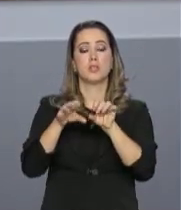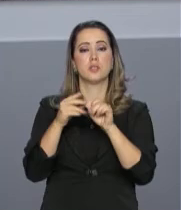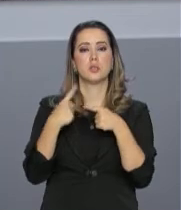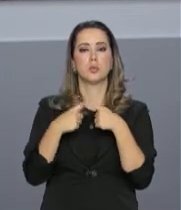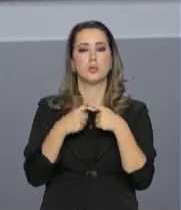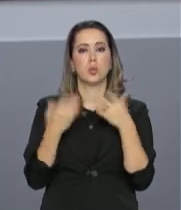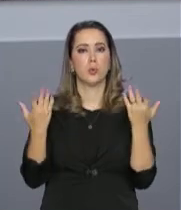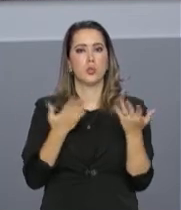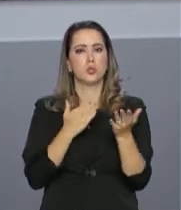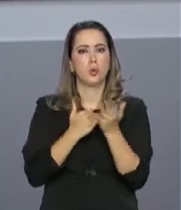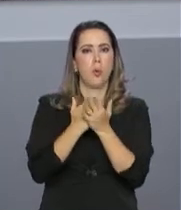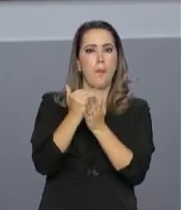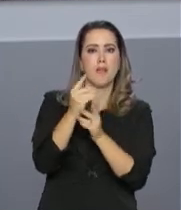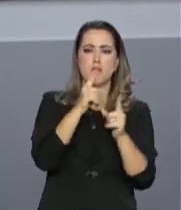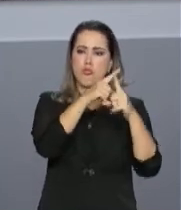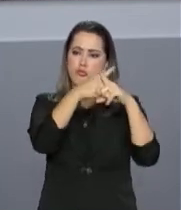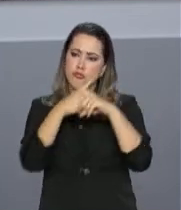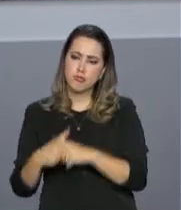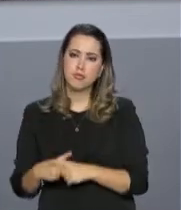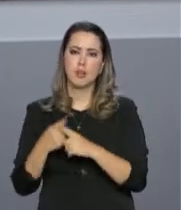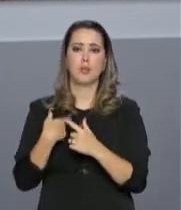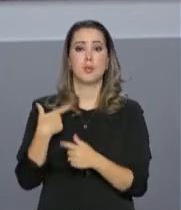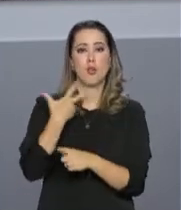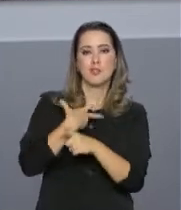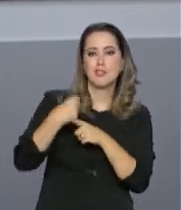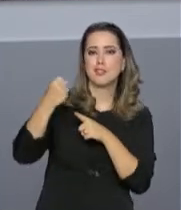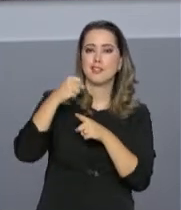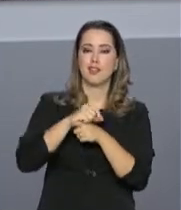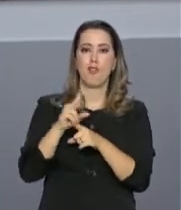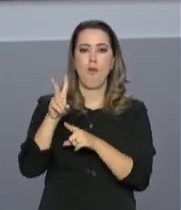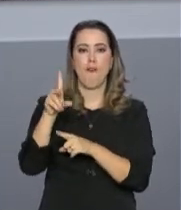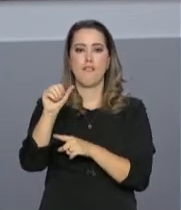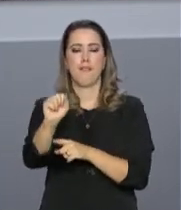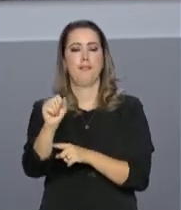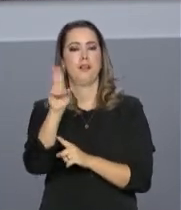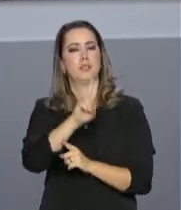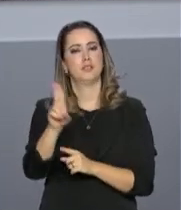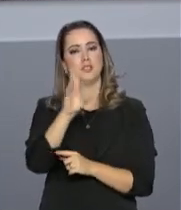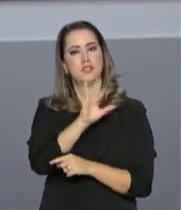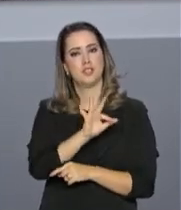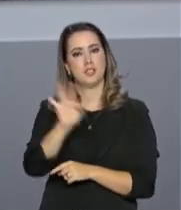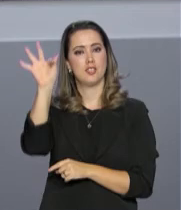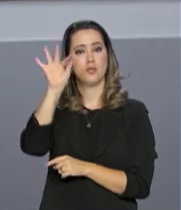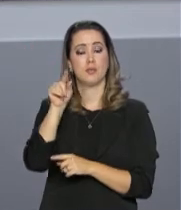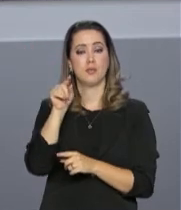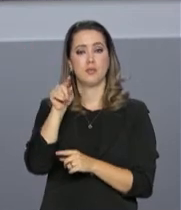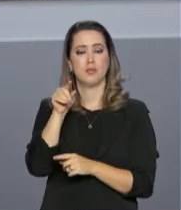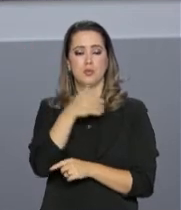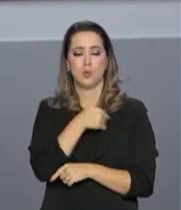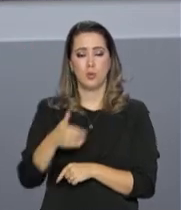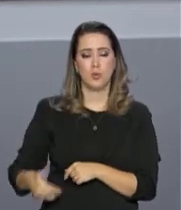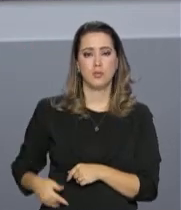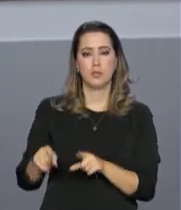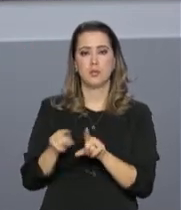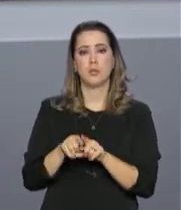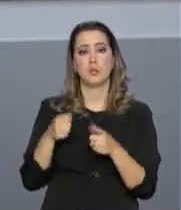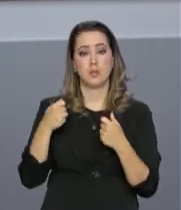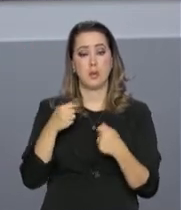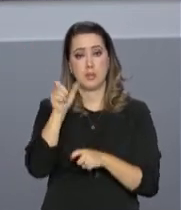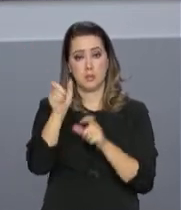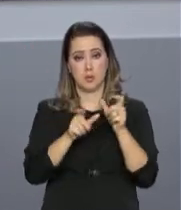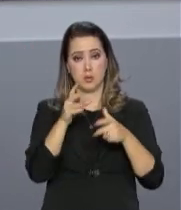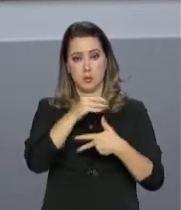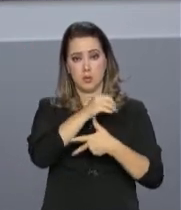hoje a disputa por uma vaga nas universidades públicas brasileiras a partir desta terça feira os candidatos que fizeram o exame nacional